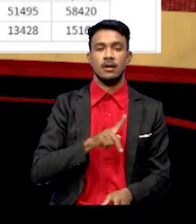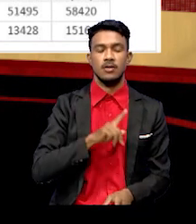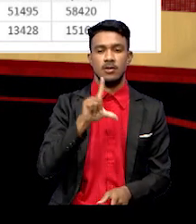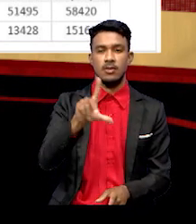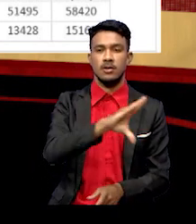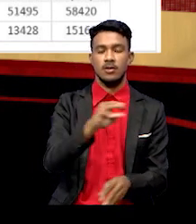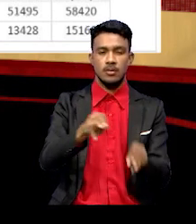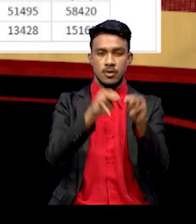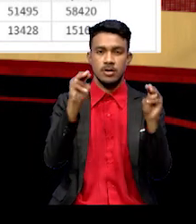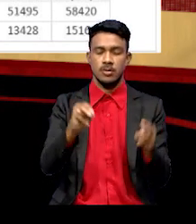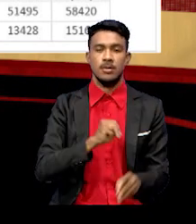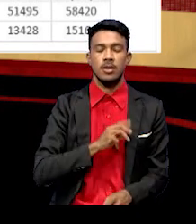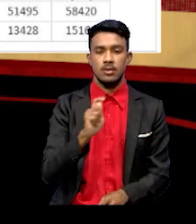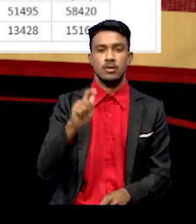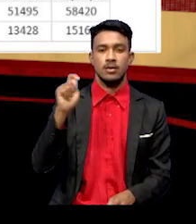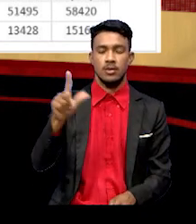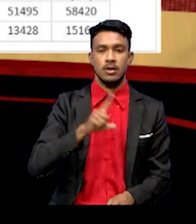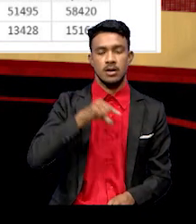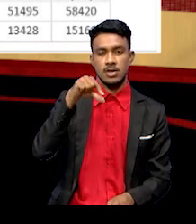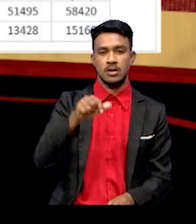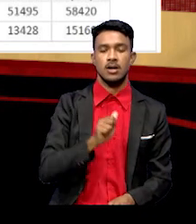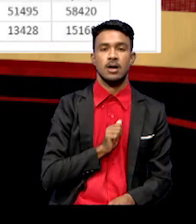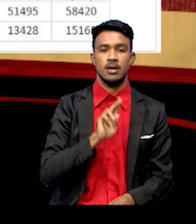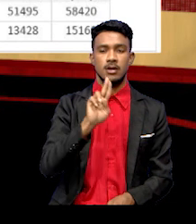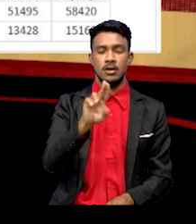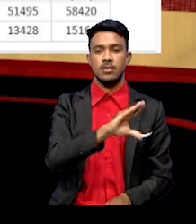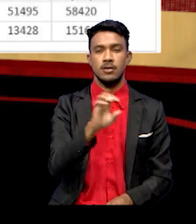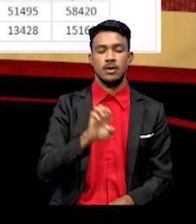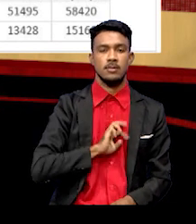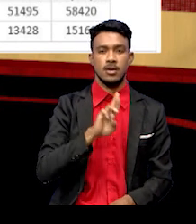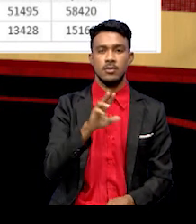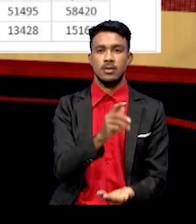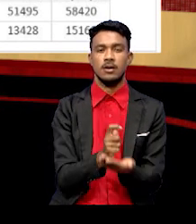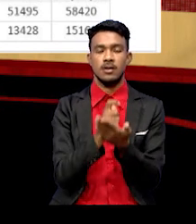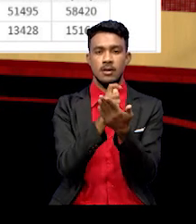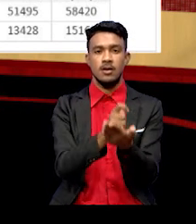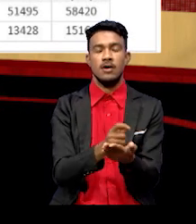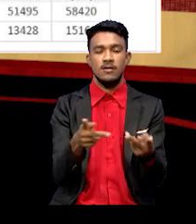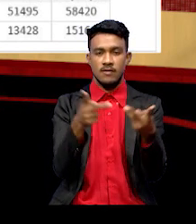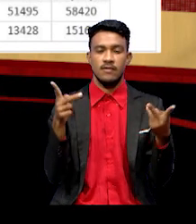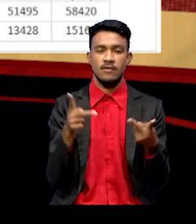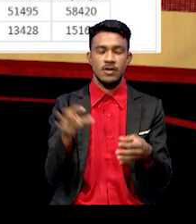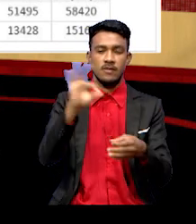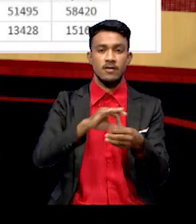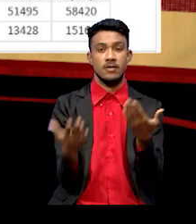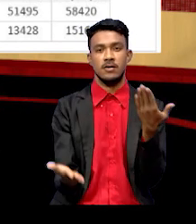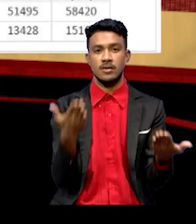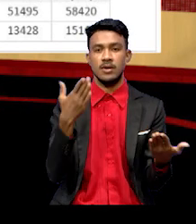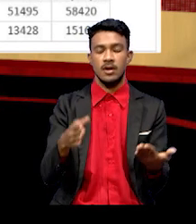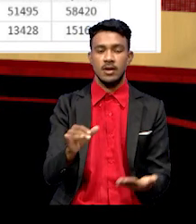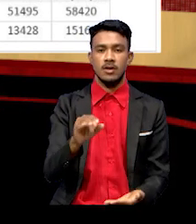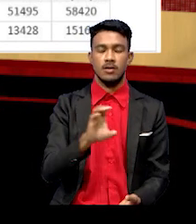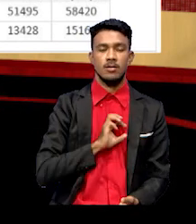munisipiu Manatutu, Likisa, Aileu, Ermera, no Atauru. Centro Votação Paralelo INAP Comoro